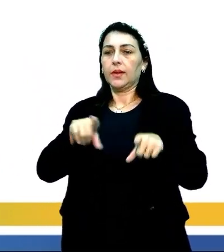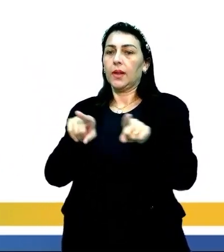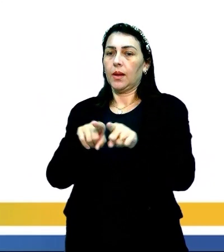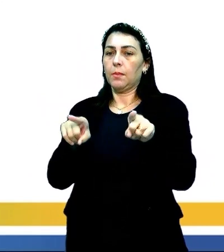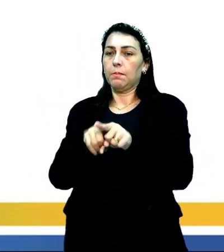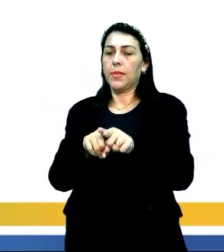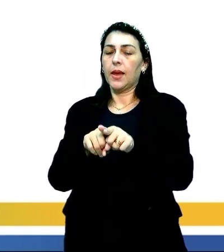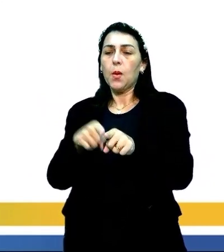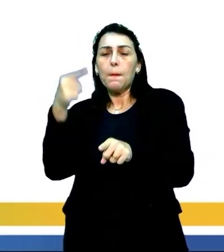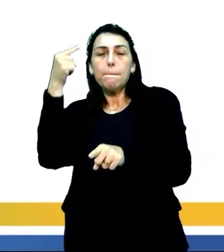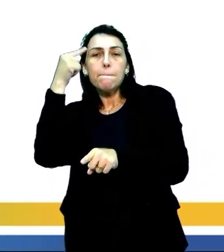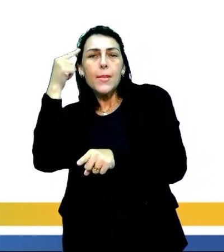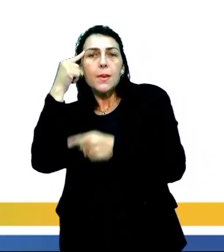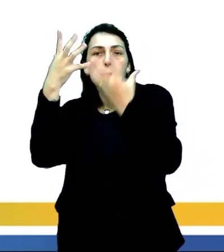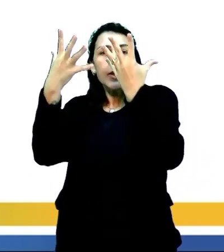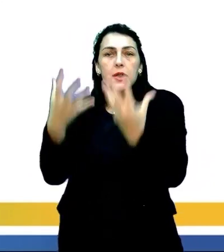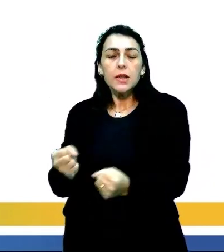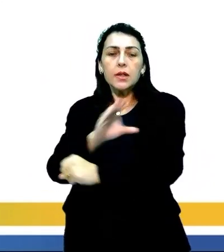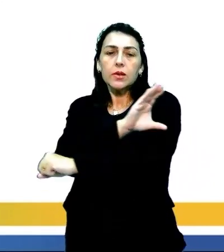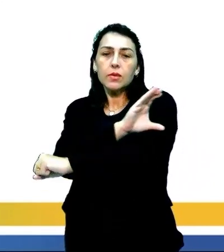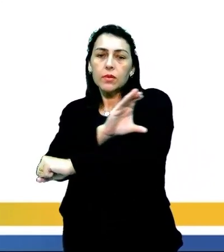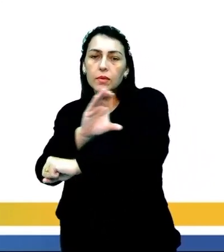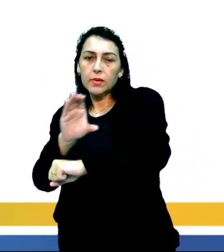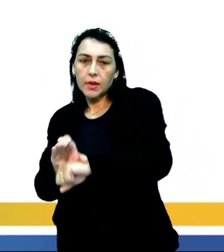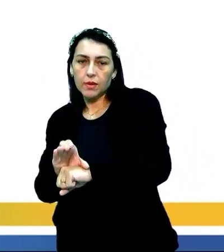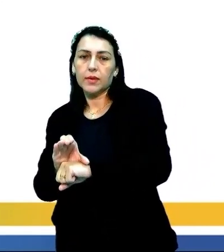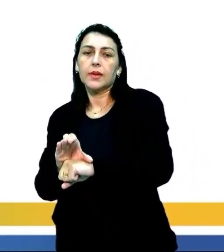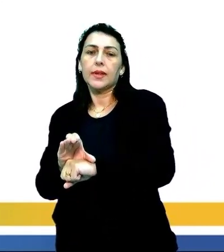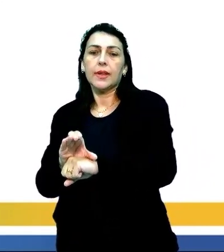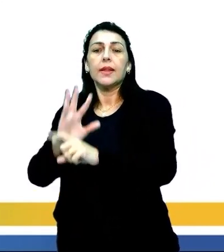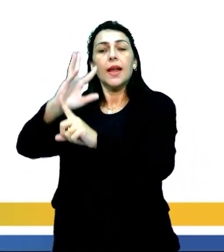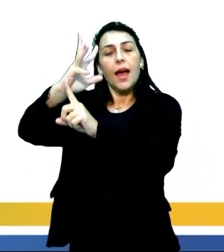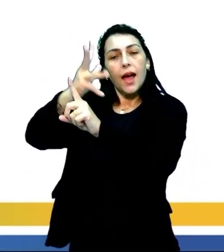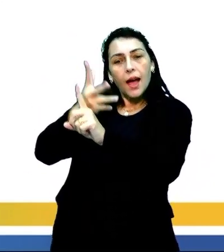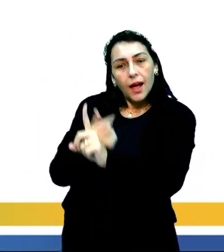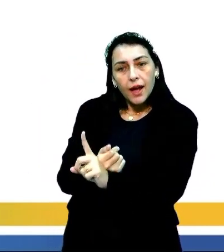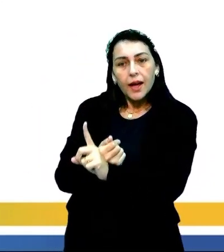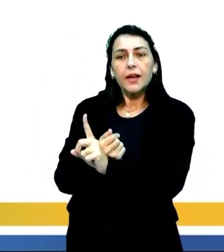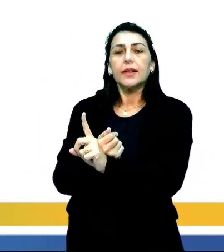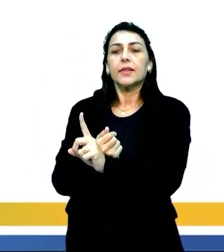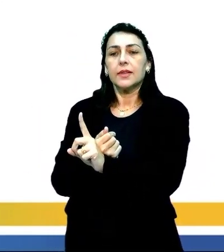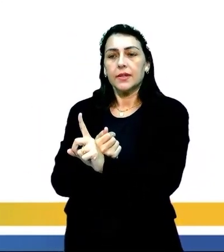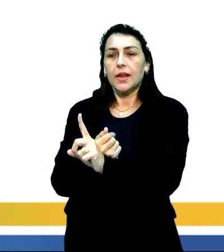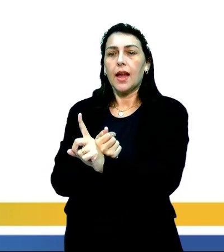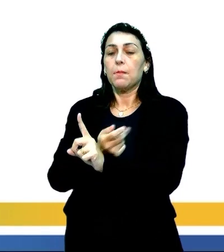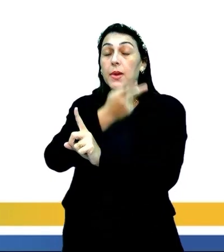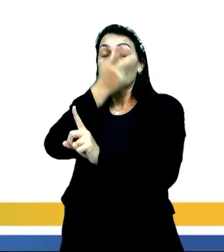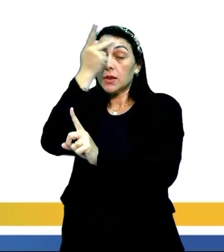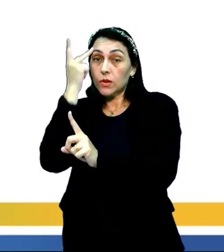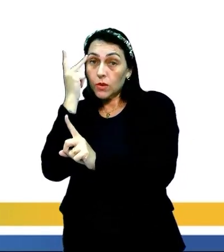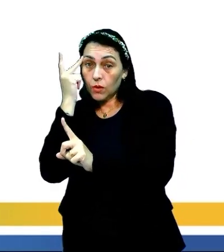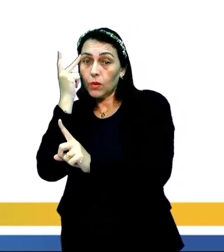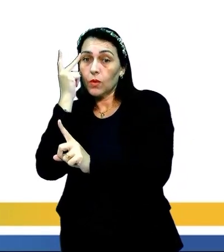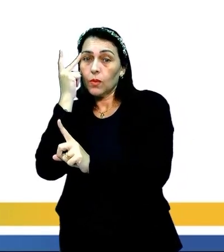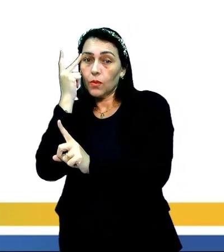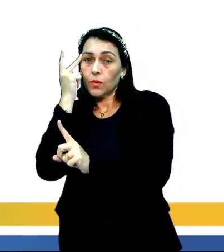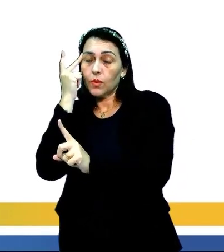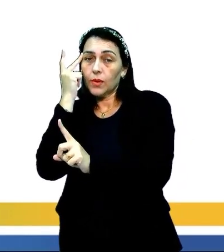grandes centros urbanos e à concepção cultural de que a arte direcionada aos